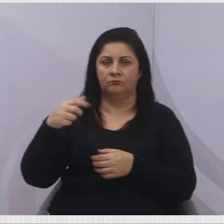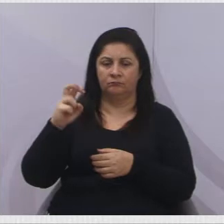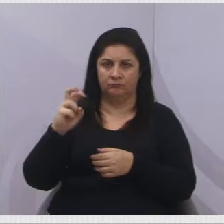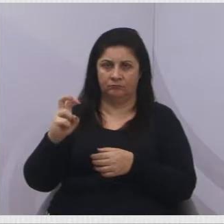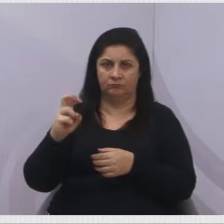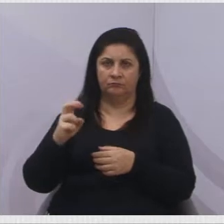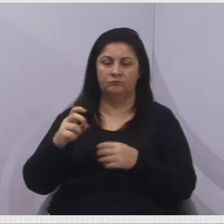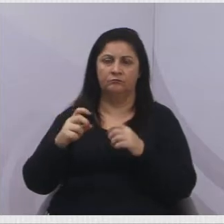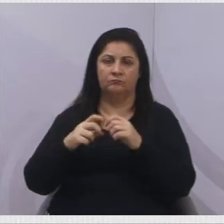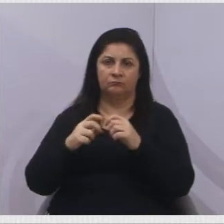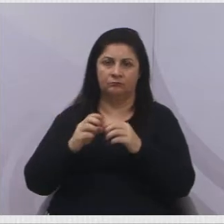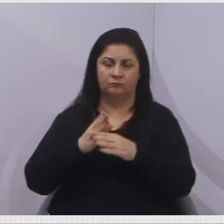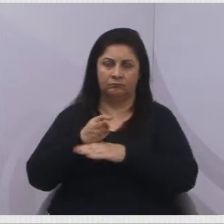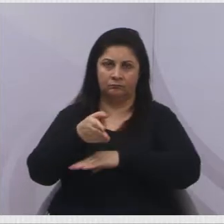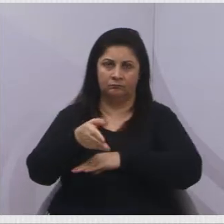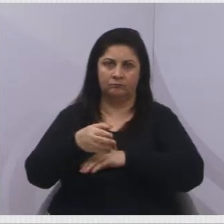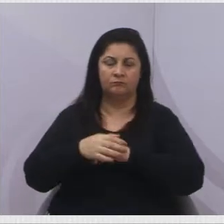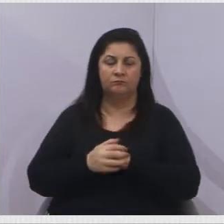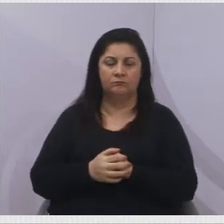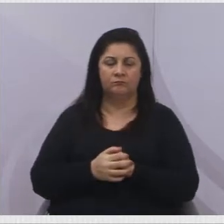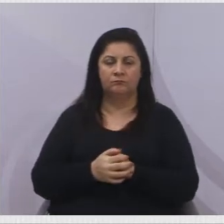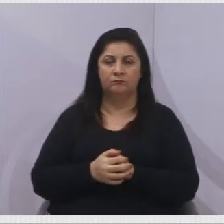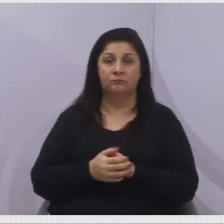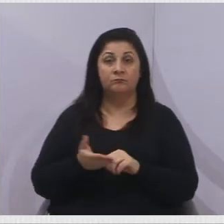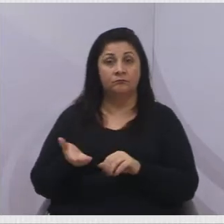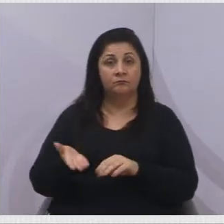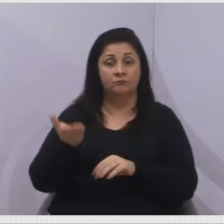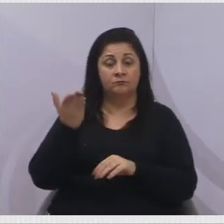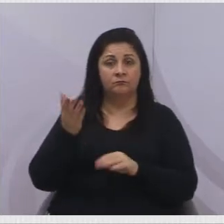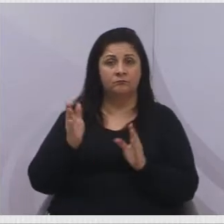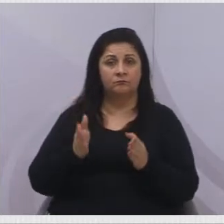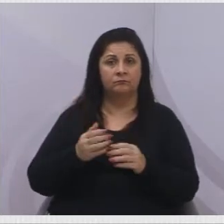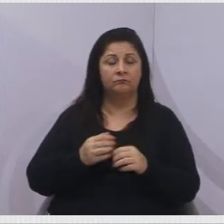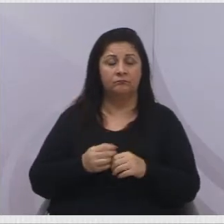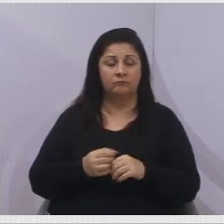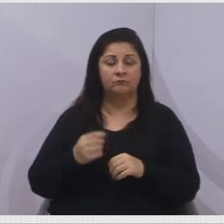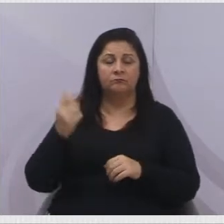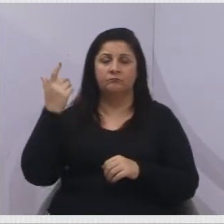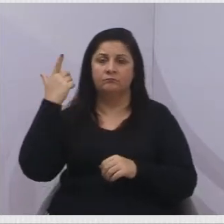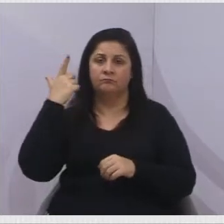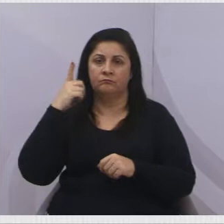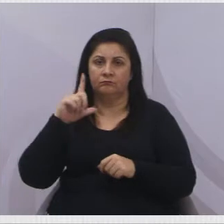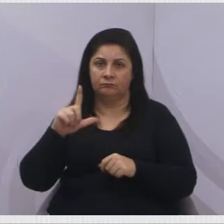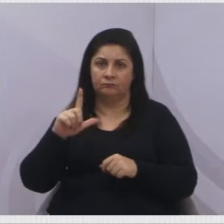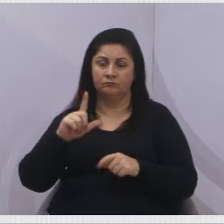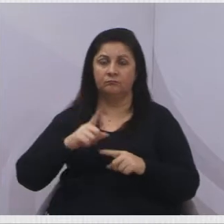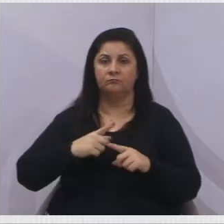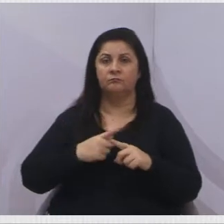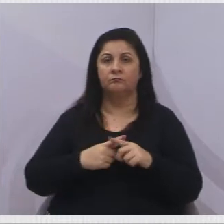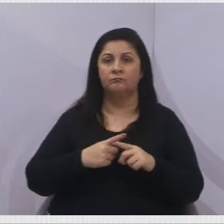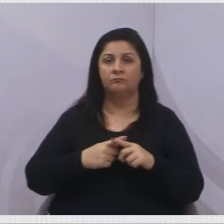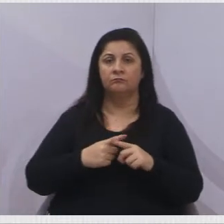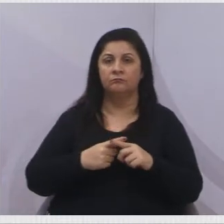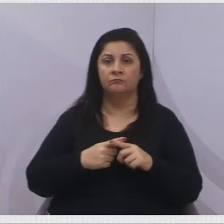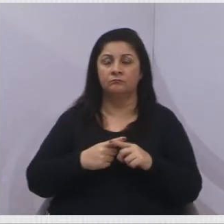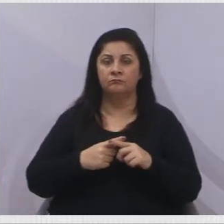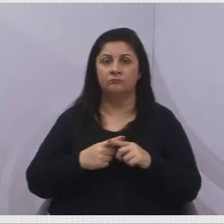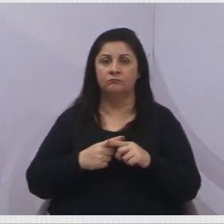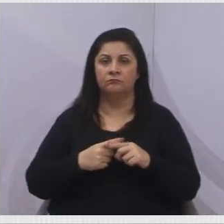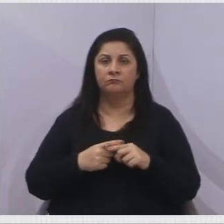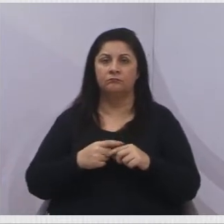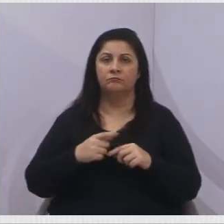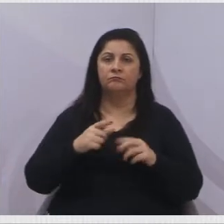67.835 consultas. Esse aumento ele foi possível em função da flexibilização de